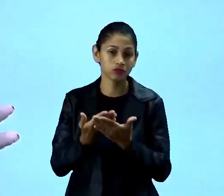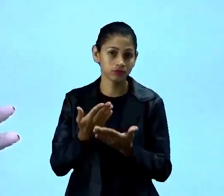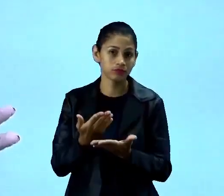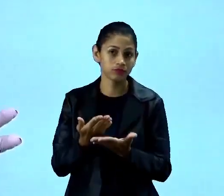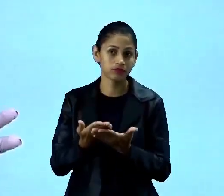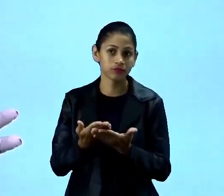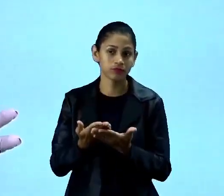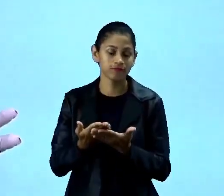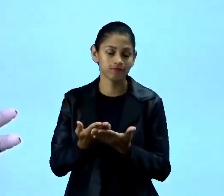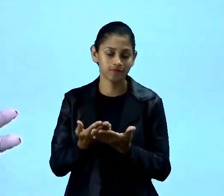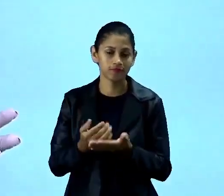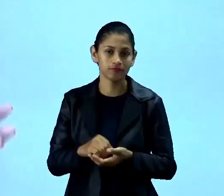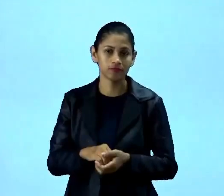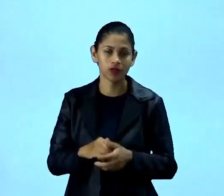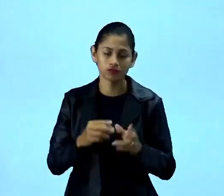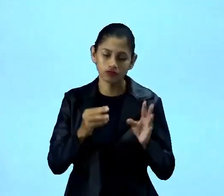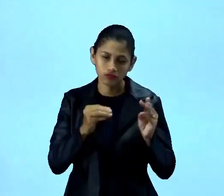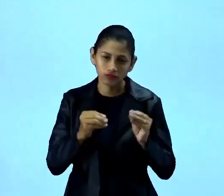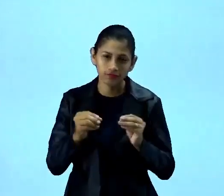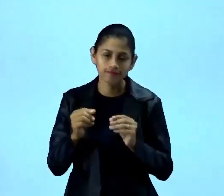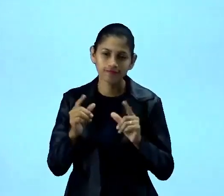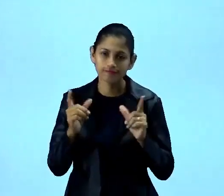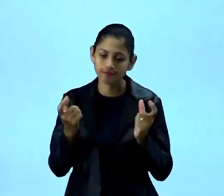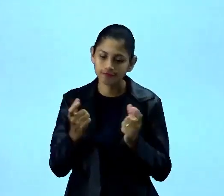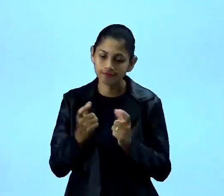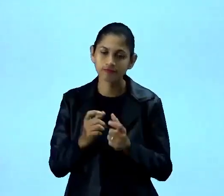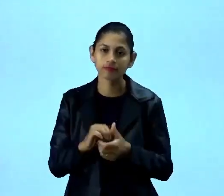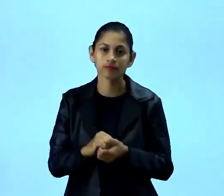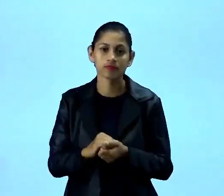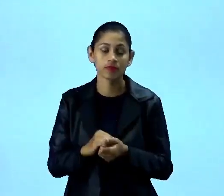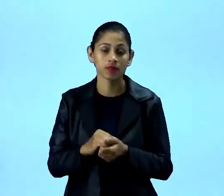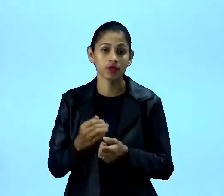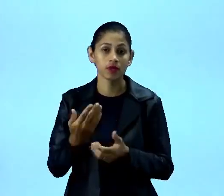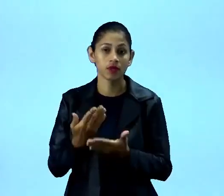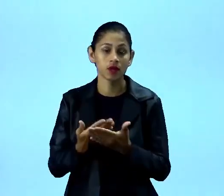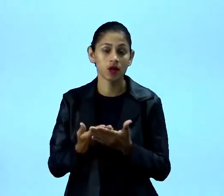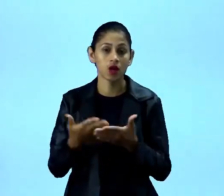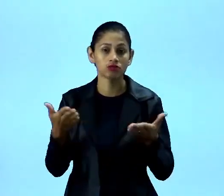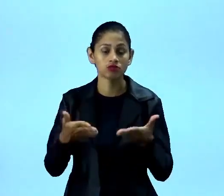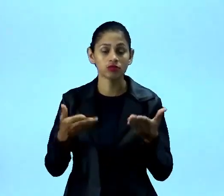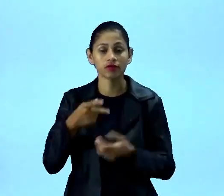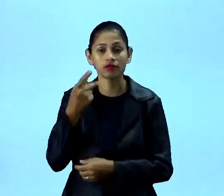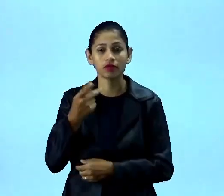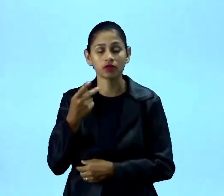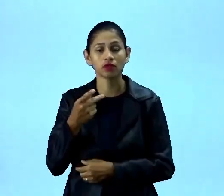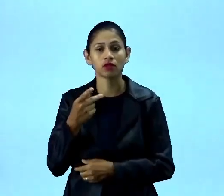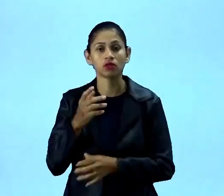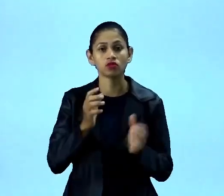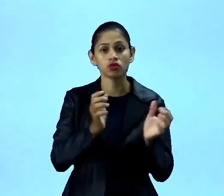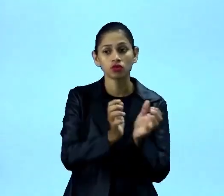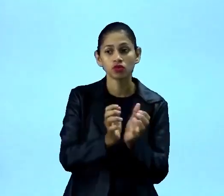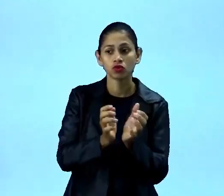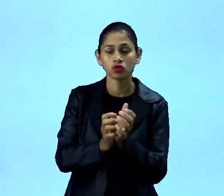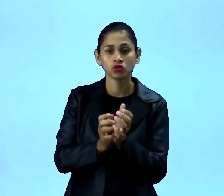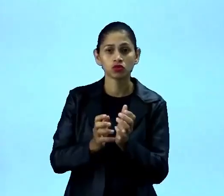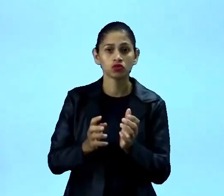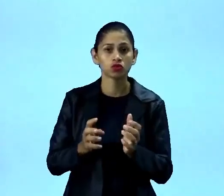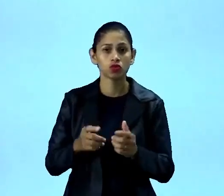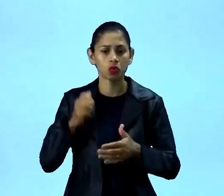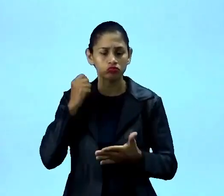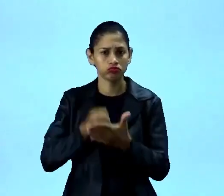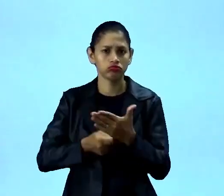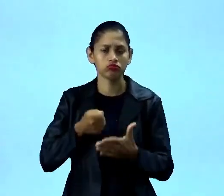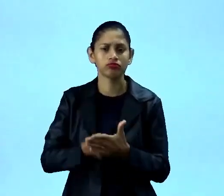mais esmiuçada, né? Então, na aula de hoje nós falamos dos regimes totalitários, tá? Além do nazismo e